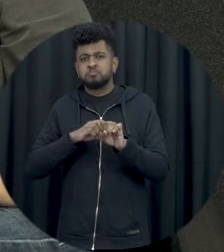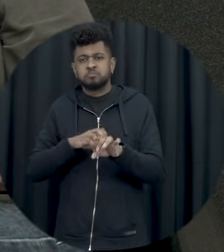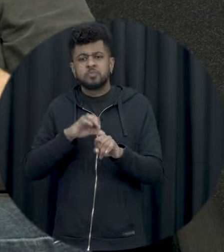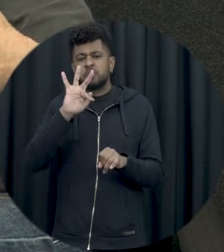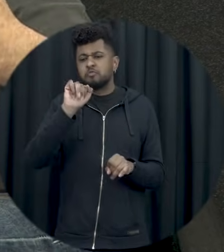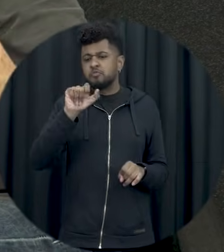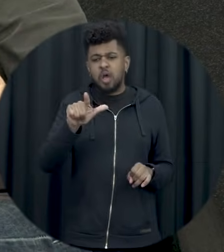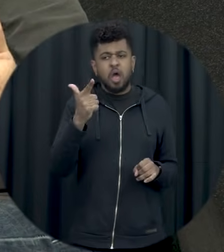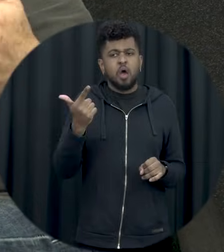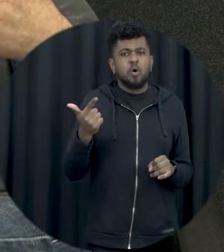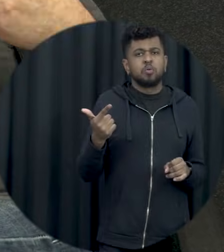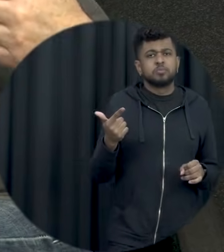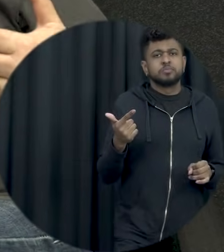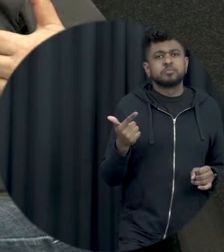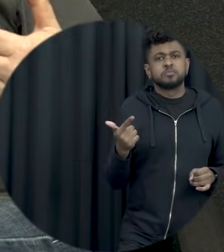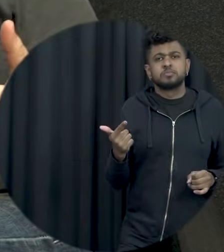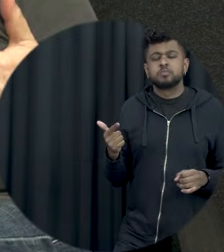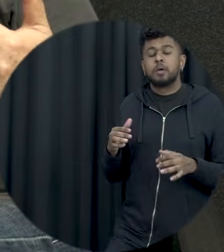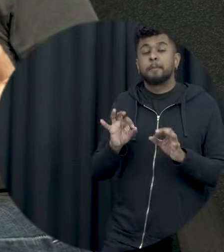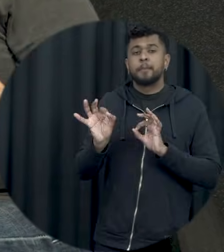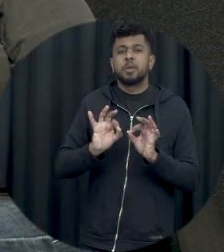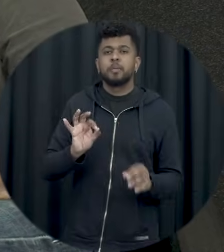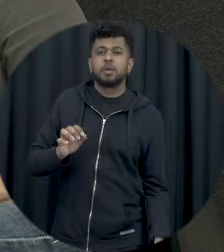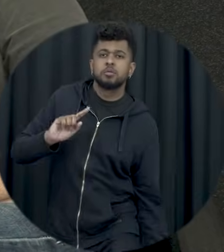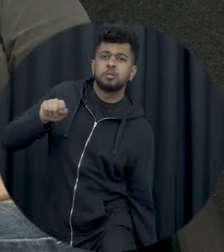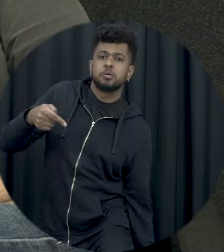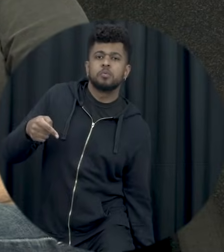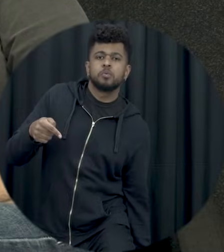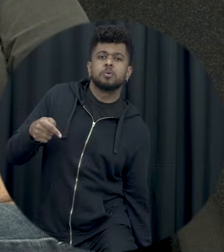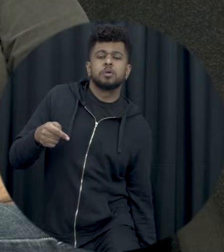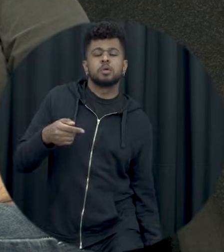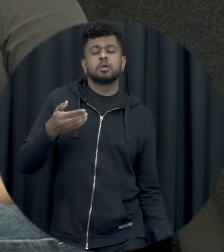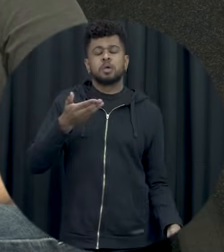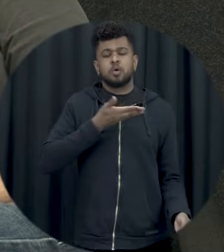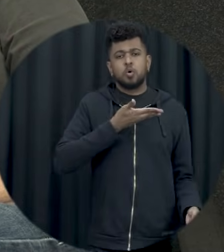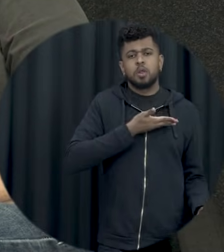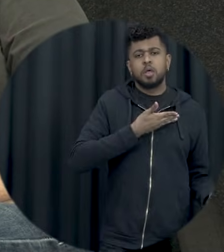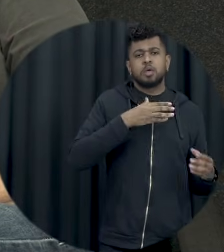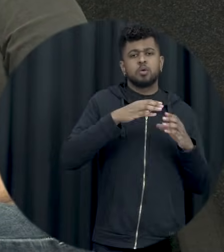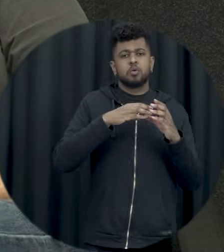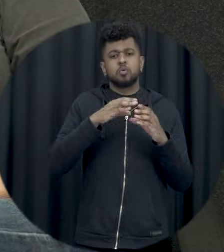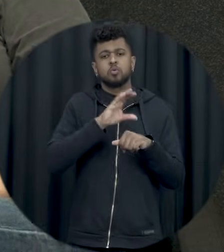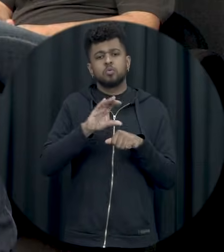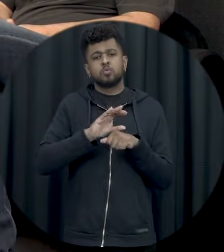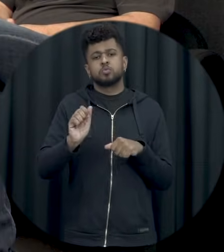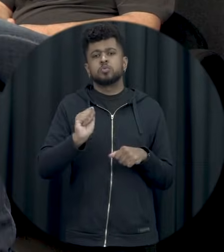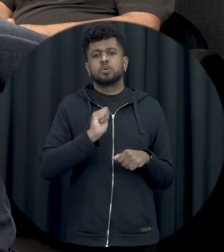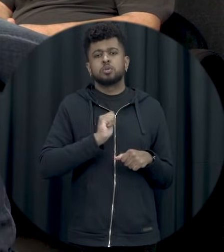e preparando depois a vinda das colegas para o curso de antropologia, que foi criado no ano depois, em